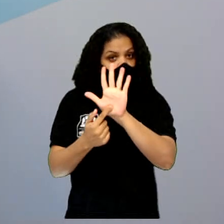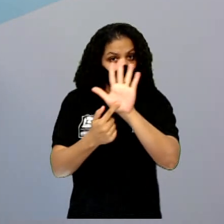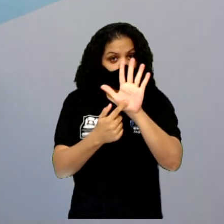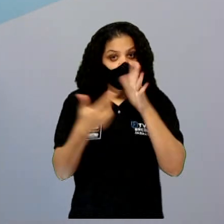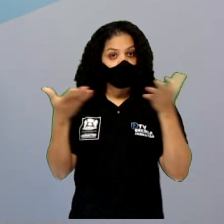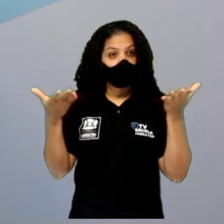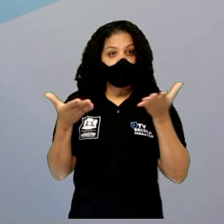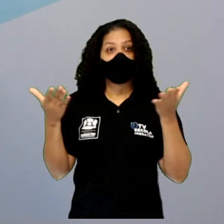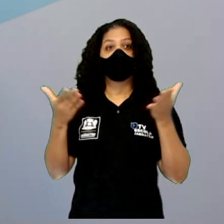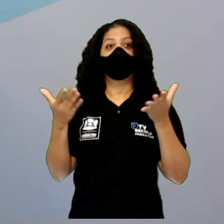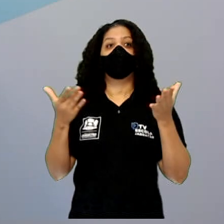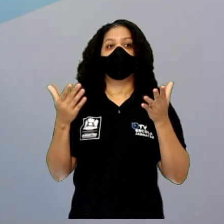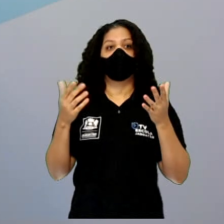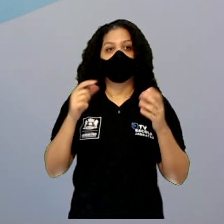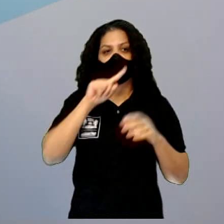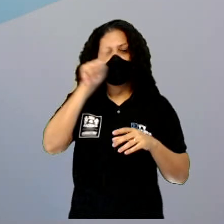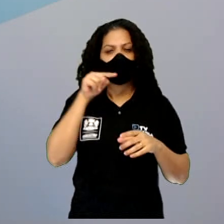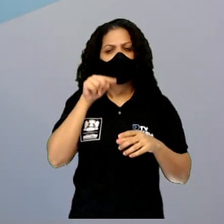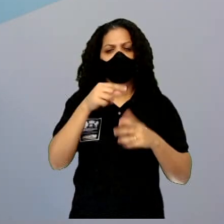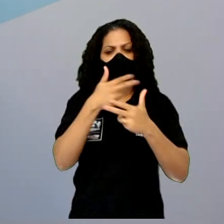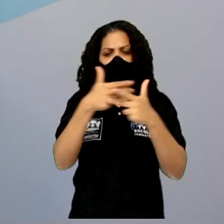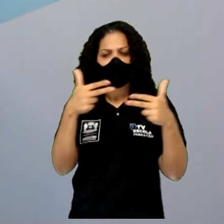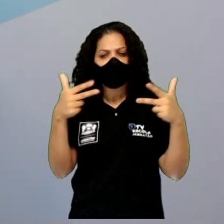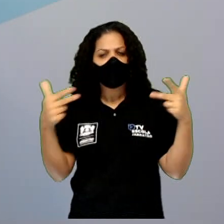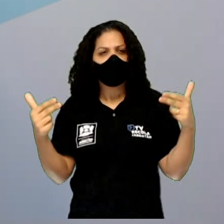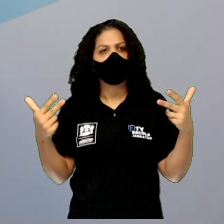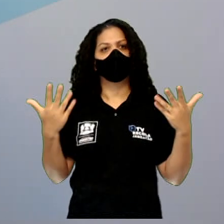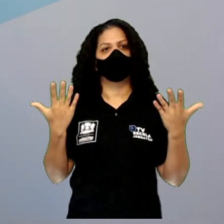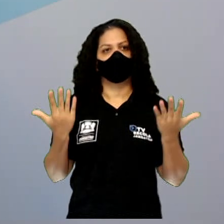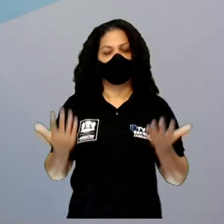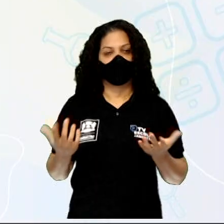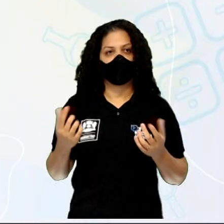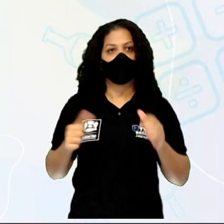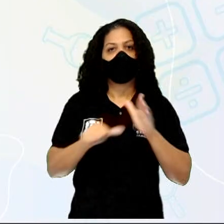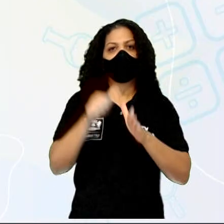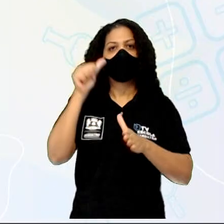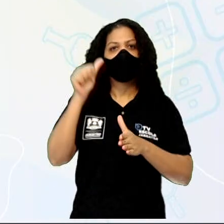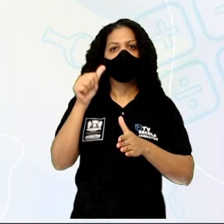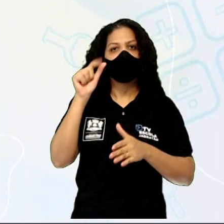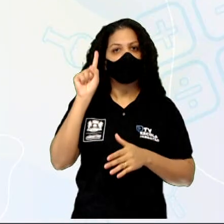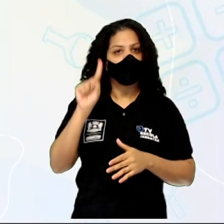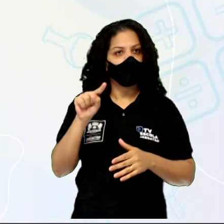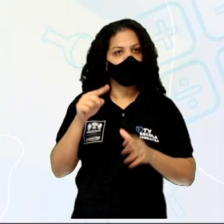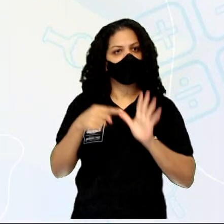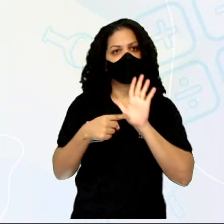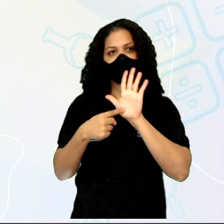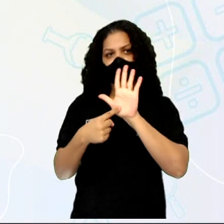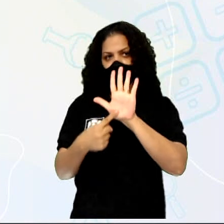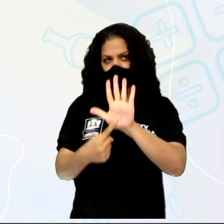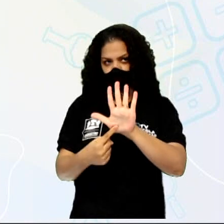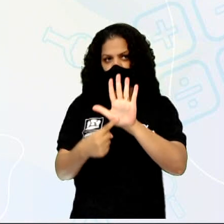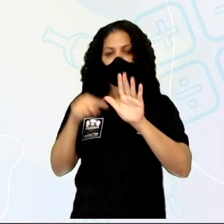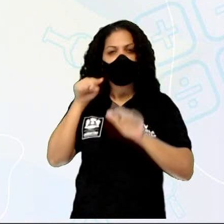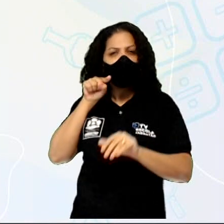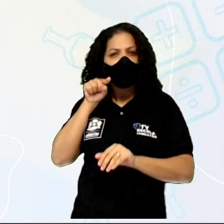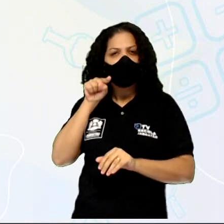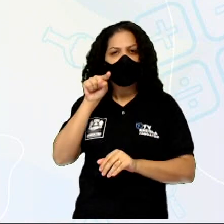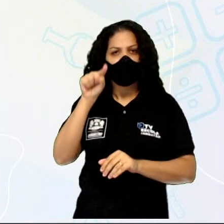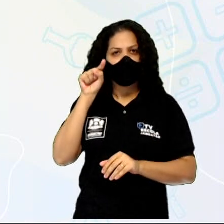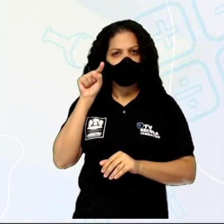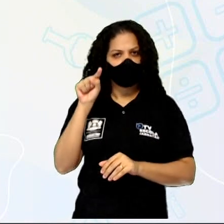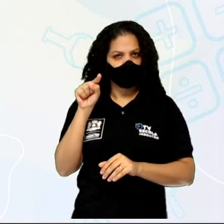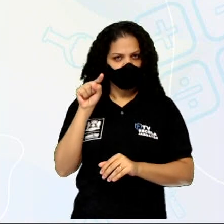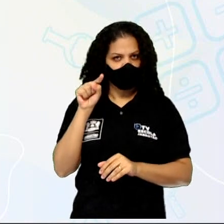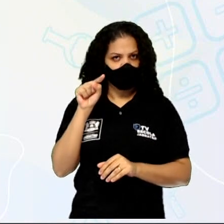Vamos ver lá. Nosso primeiro é o ponto final. Olha ele aí. É só um pontinho